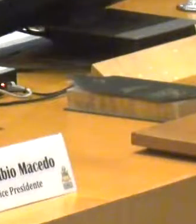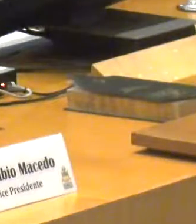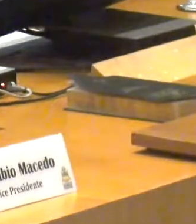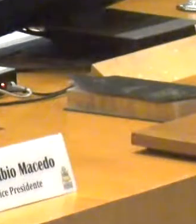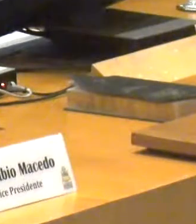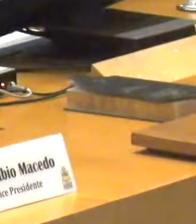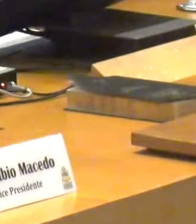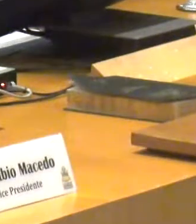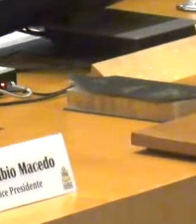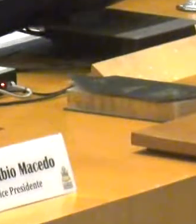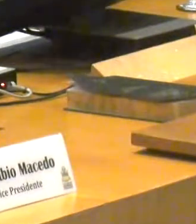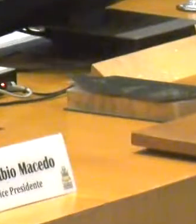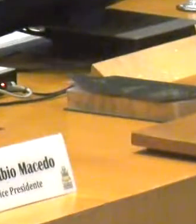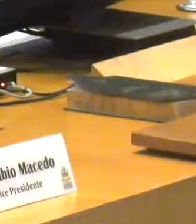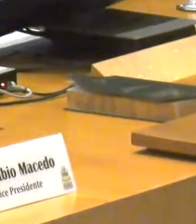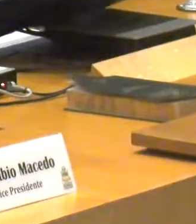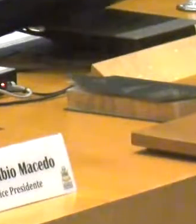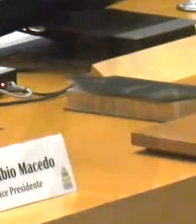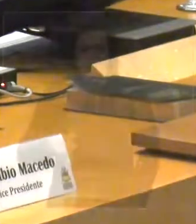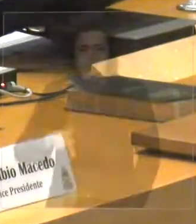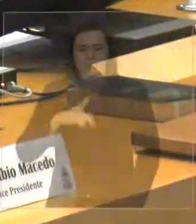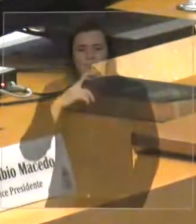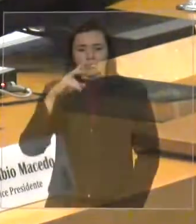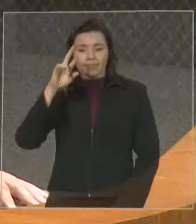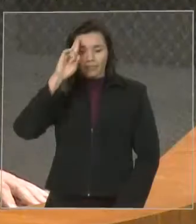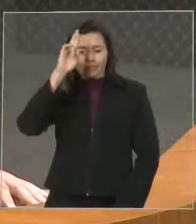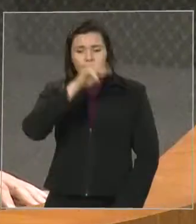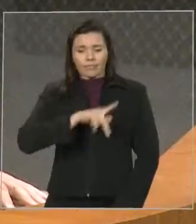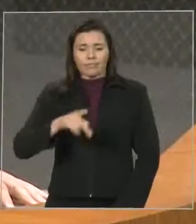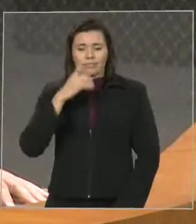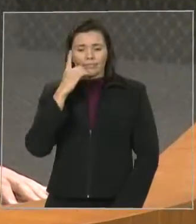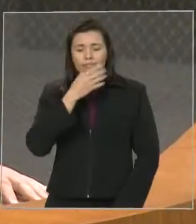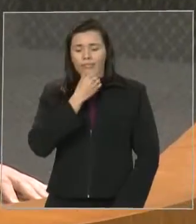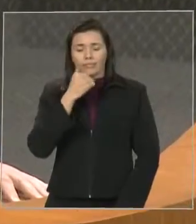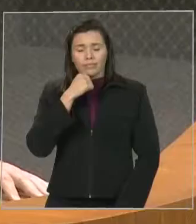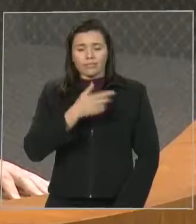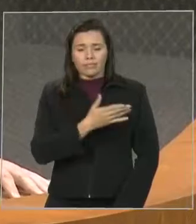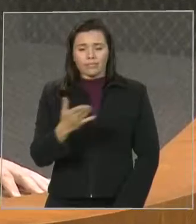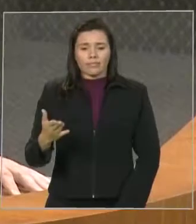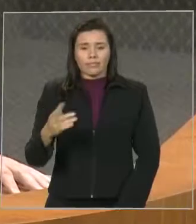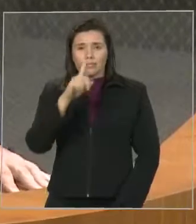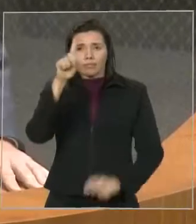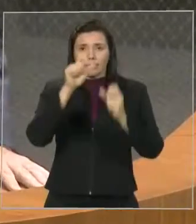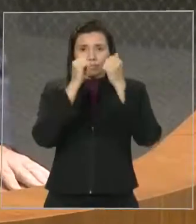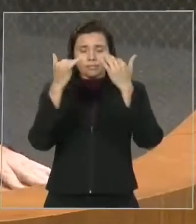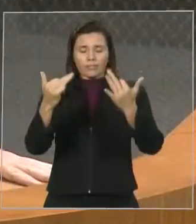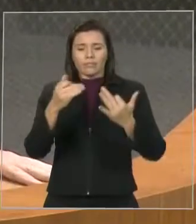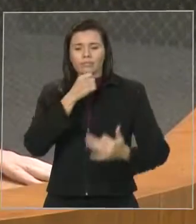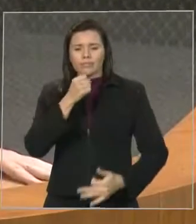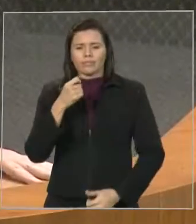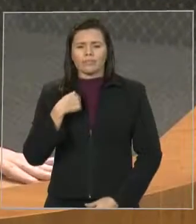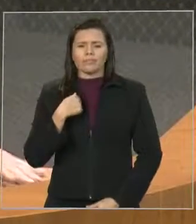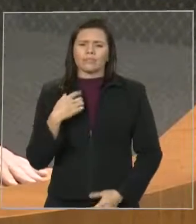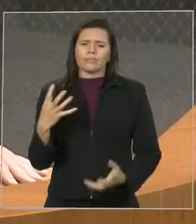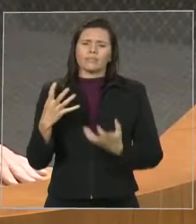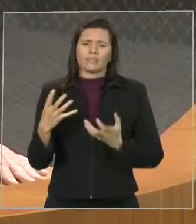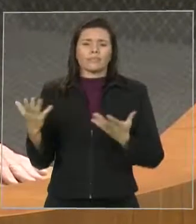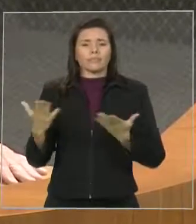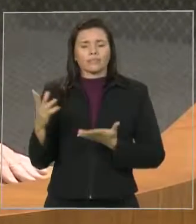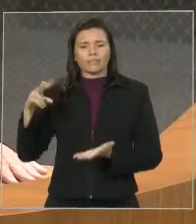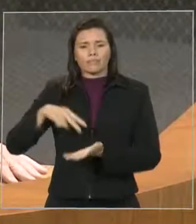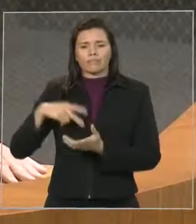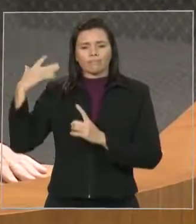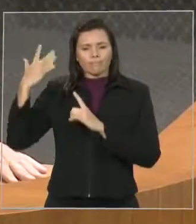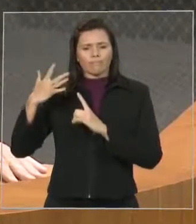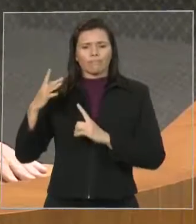Senhor presidente, senhoras e senhores deputados, galeria, imprensa. Senhor presidente, eu venho aqui hoje apenas para cumprimentar